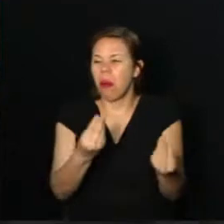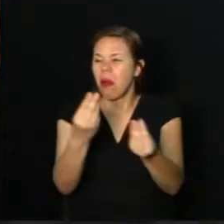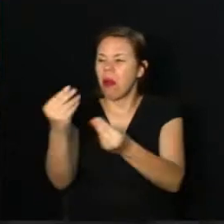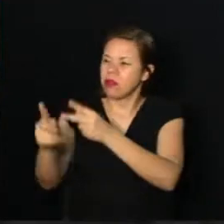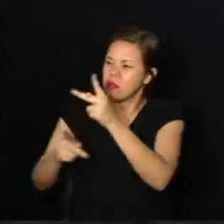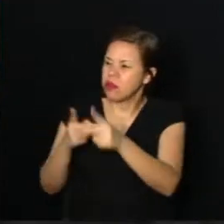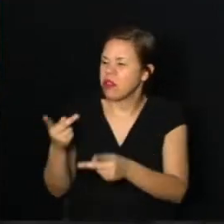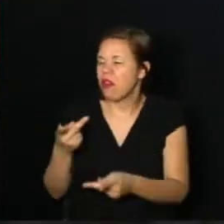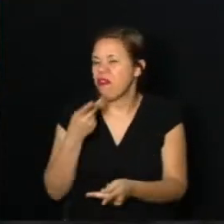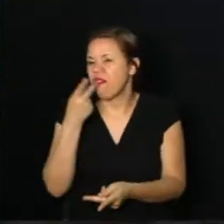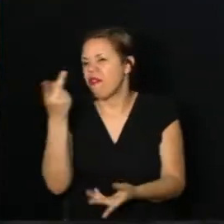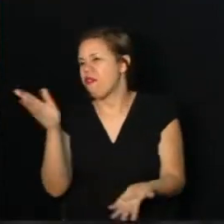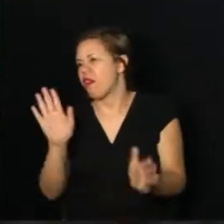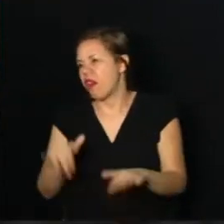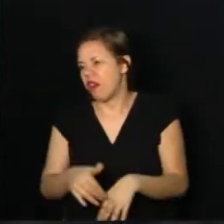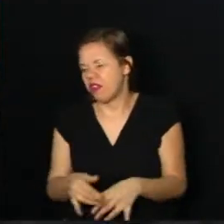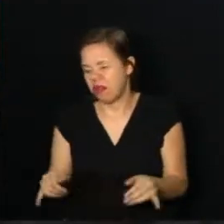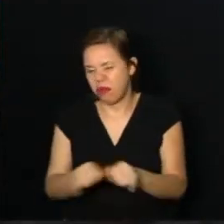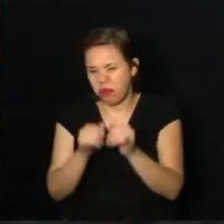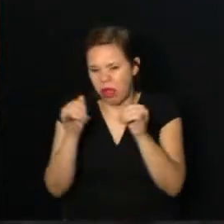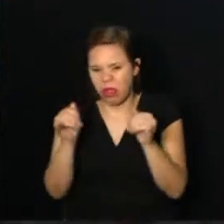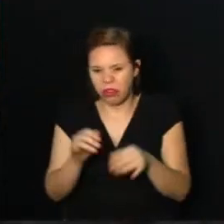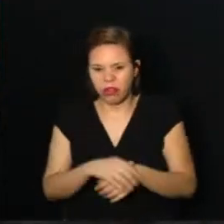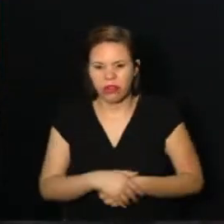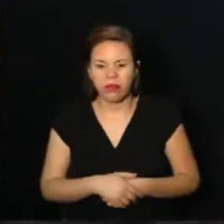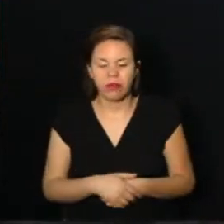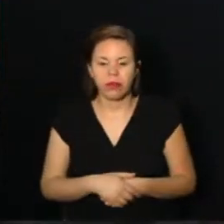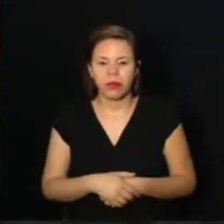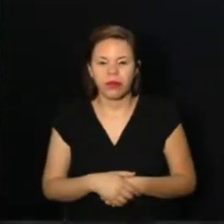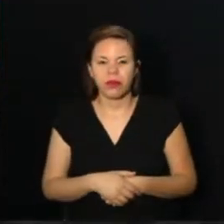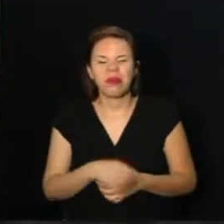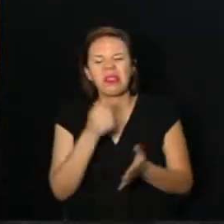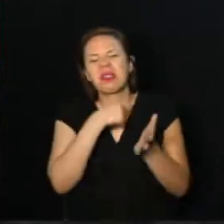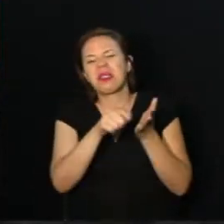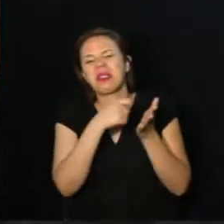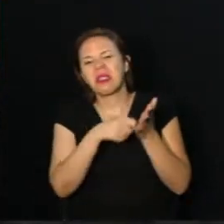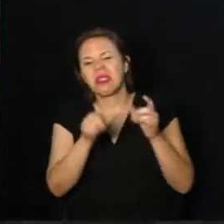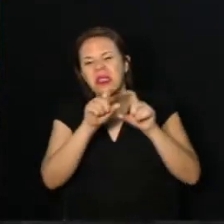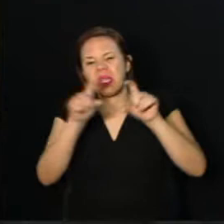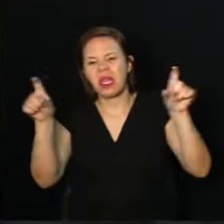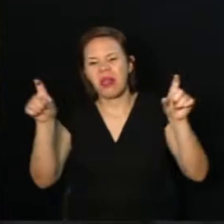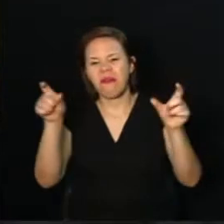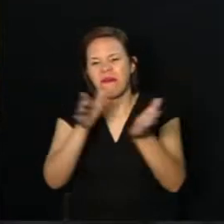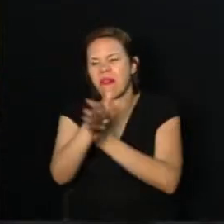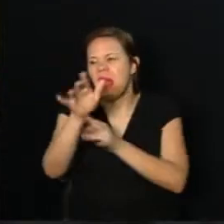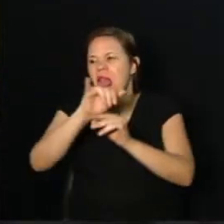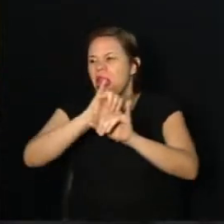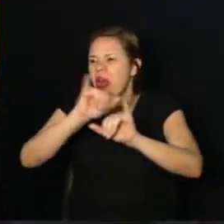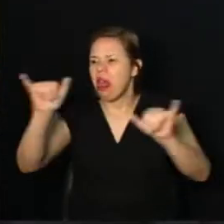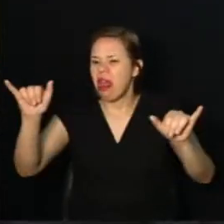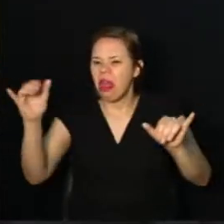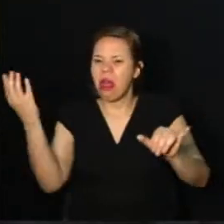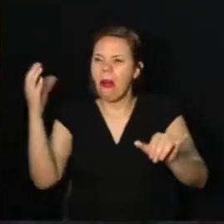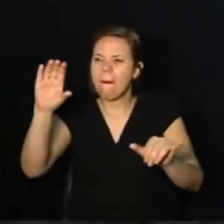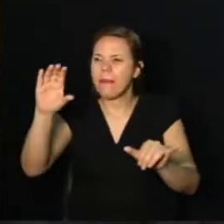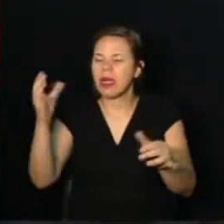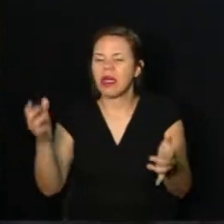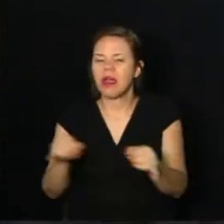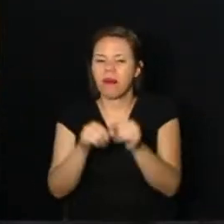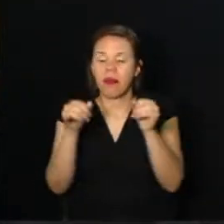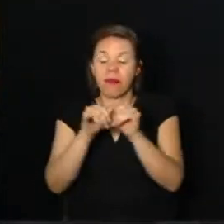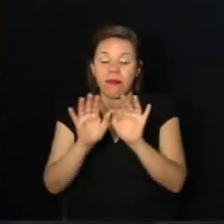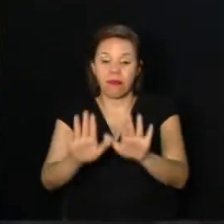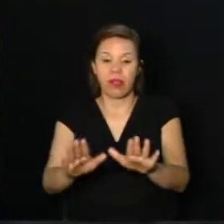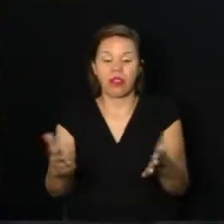gente falando bobagem, escrevendo bobagens. Hoje, com a